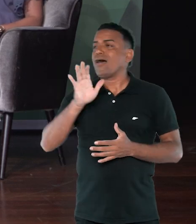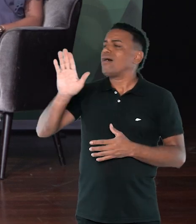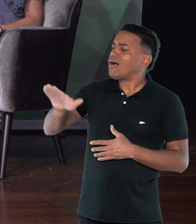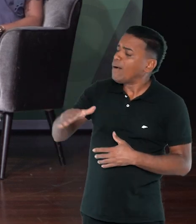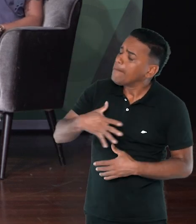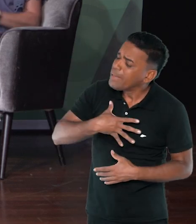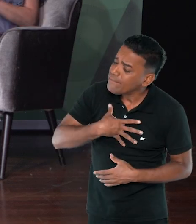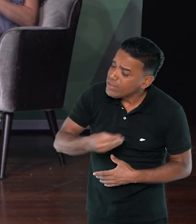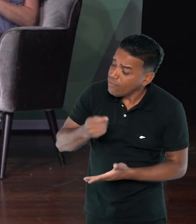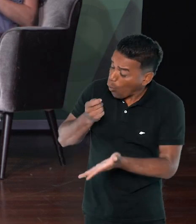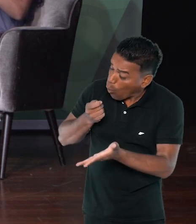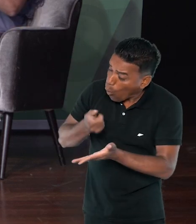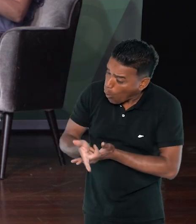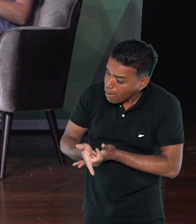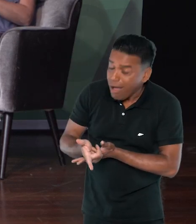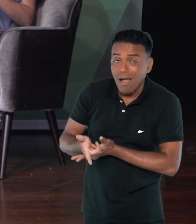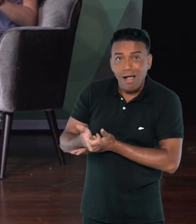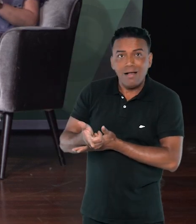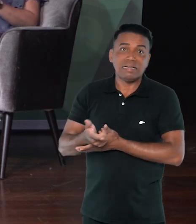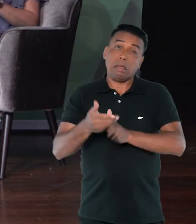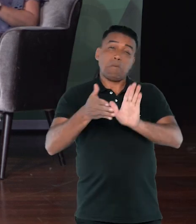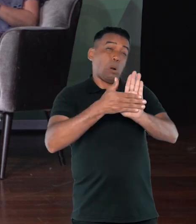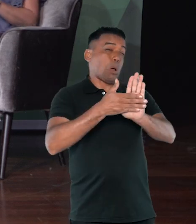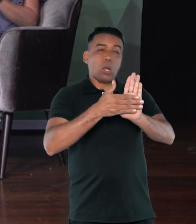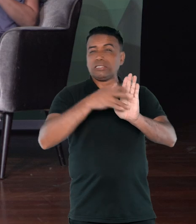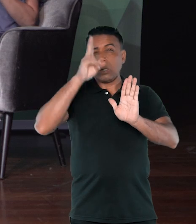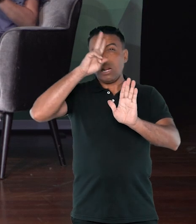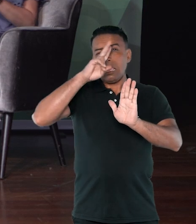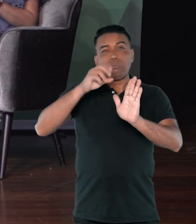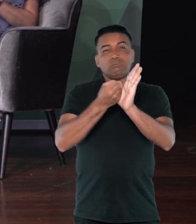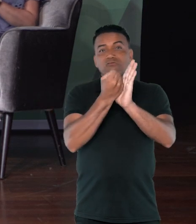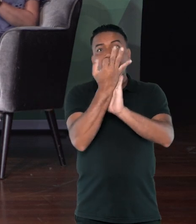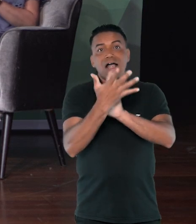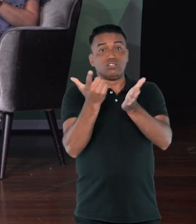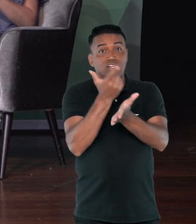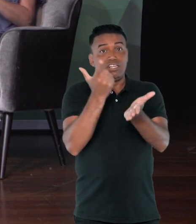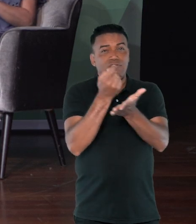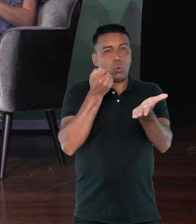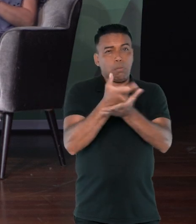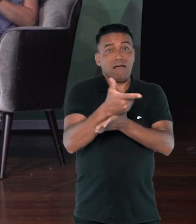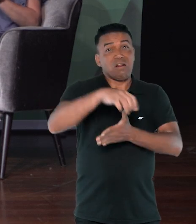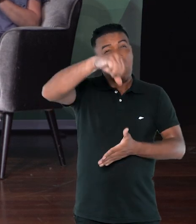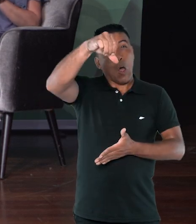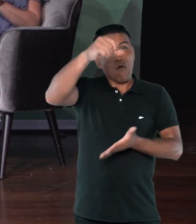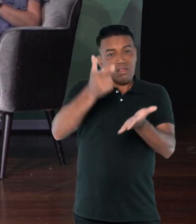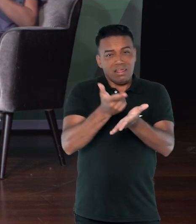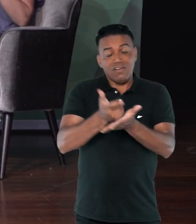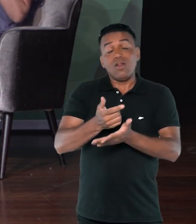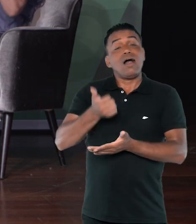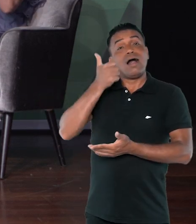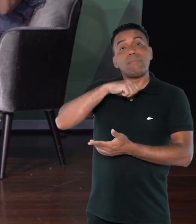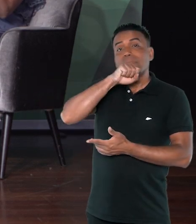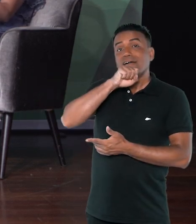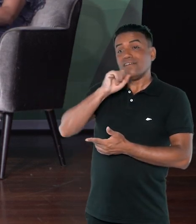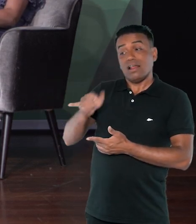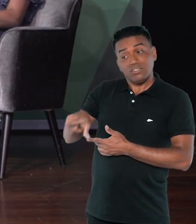olha, vou comprar... Ela colocava uma meta que eu não lembro qual, mas eu lembro que eram muitos livros, assim, uns 9. E ela falava assim,